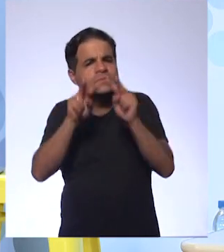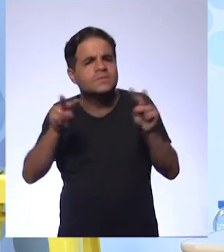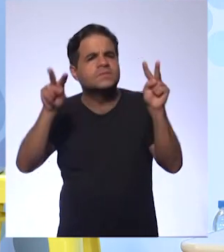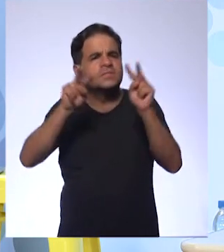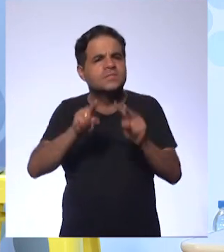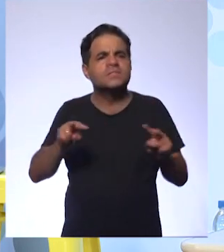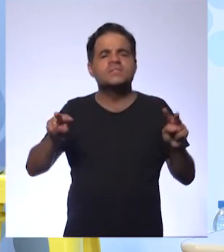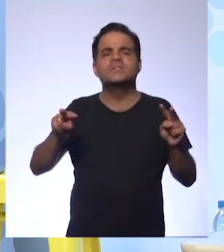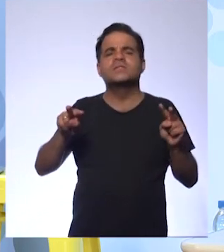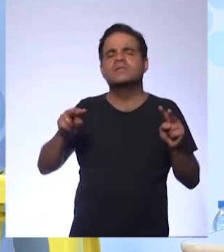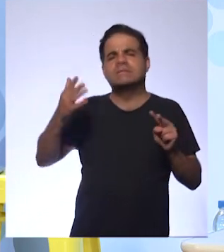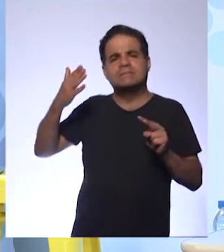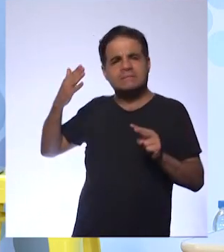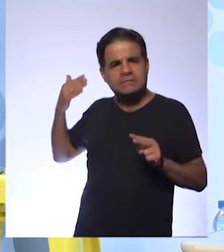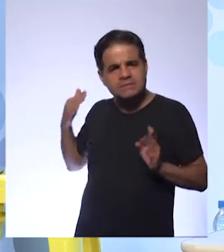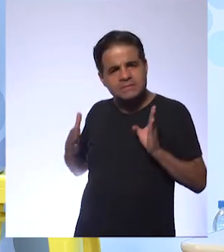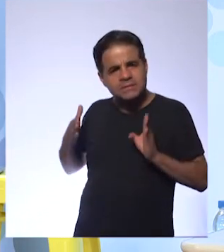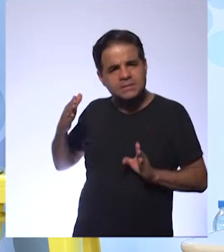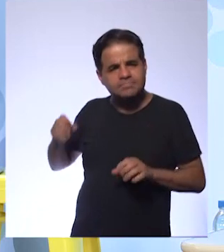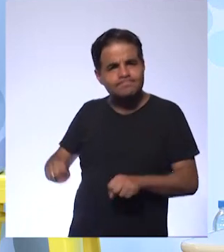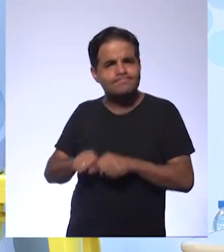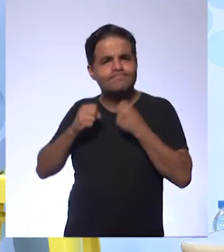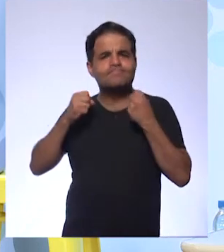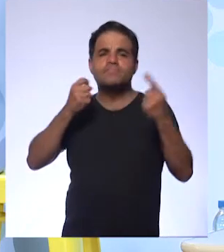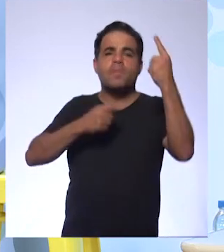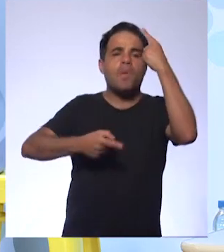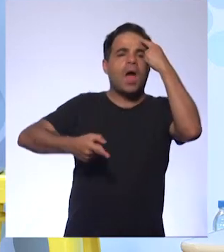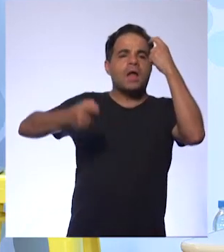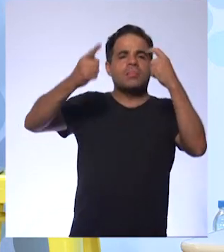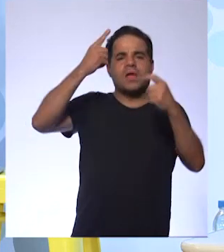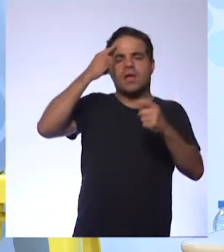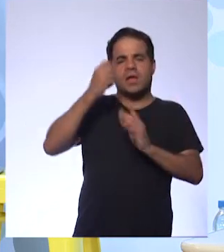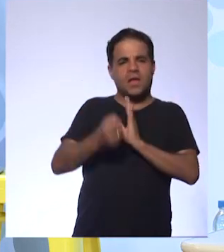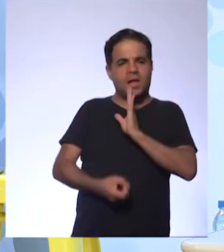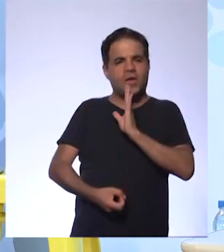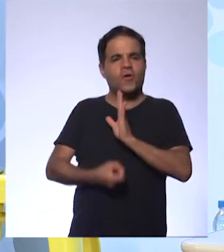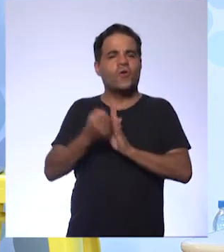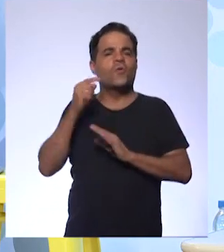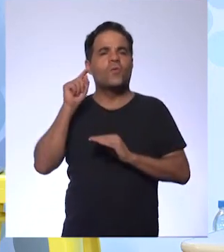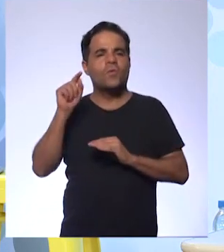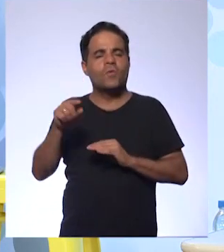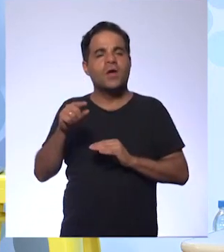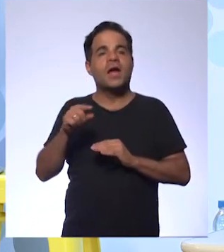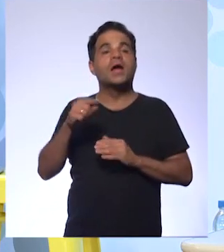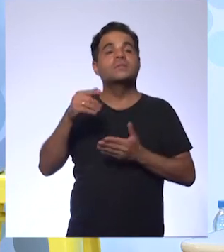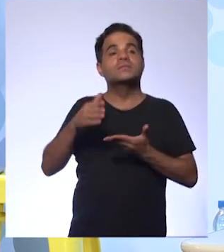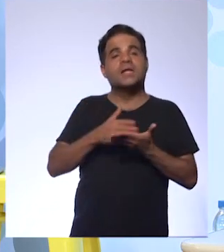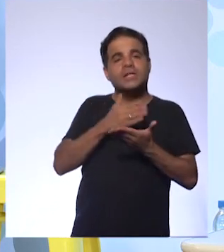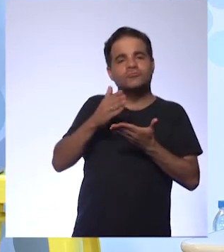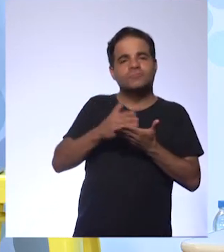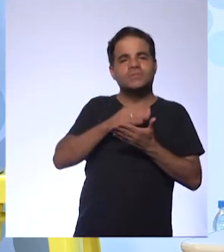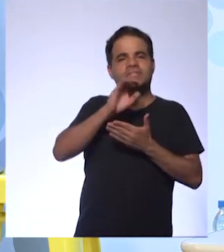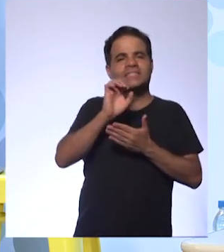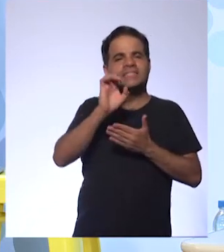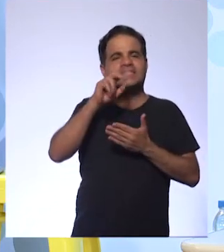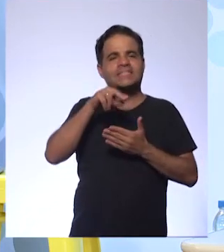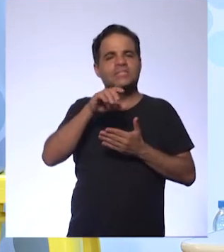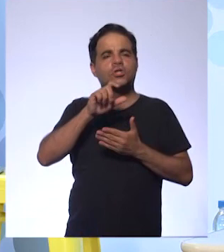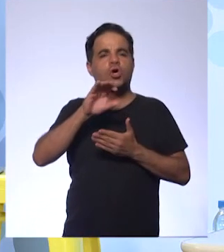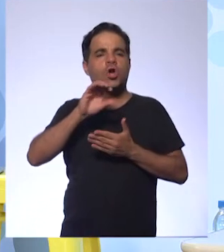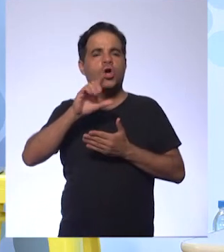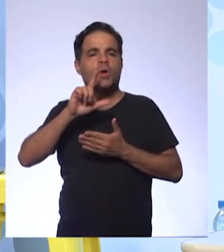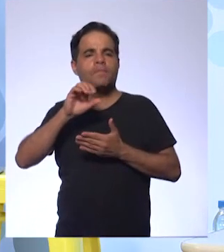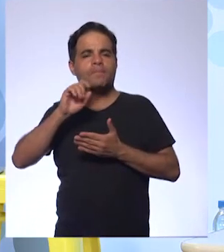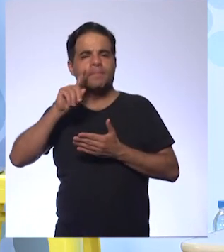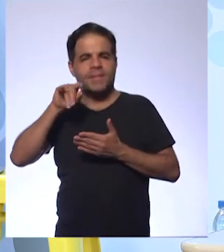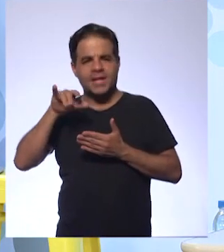o antigo regime, uma ideia criou-se ali, que é a ideia da enciclopédia, né? Como é que as